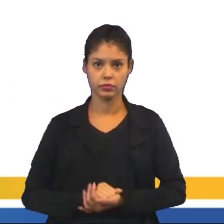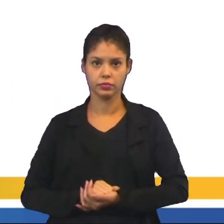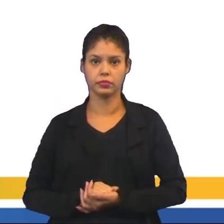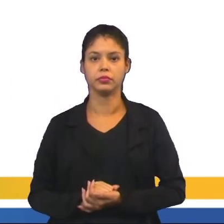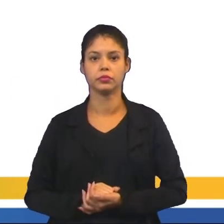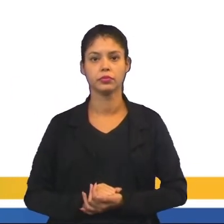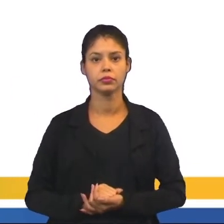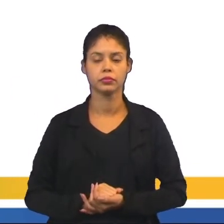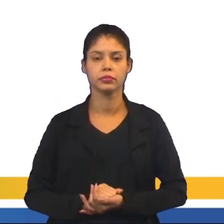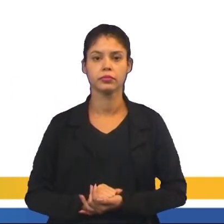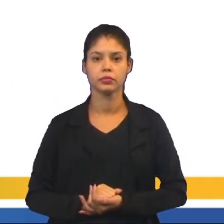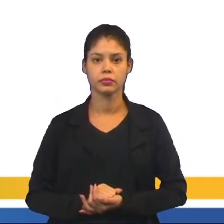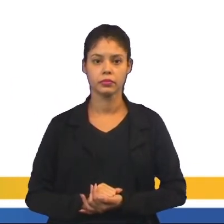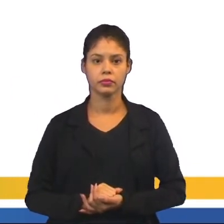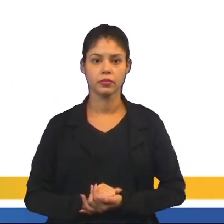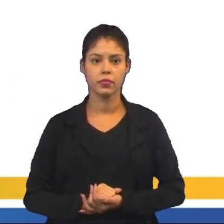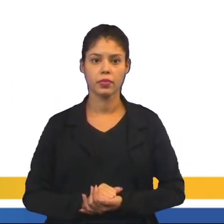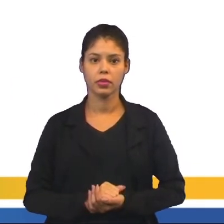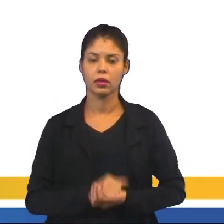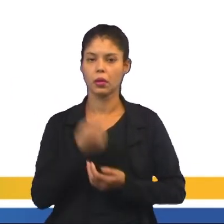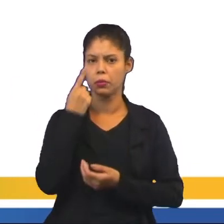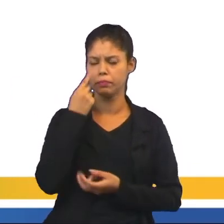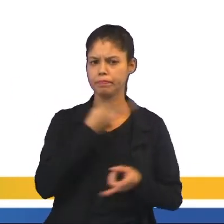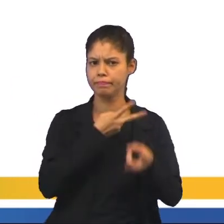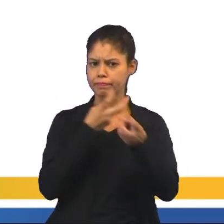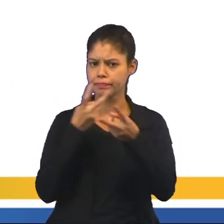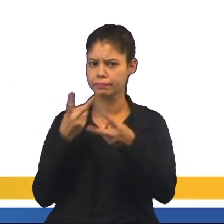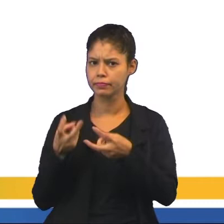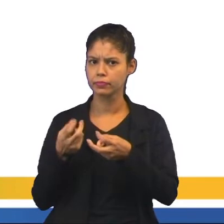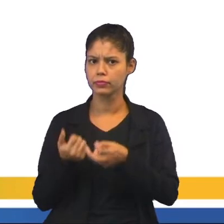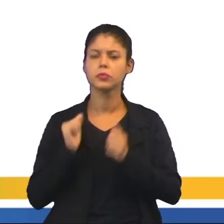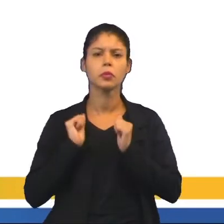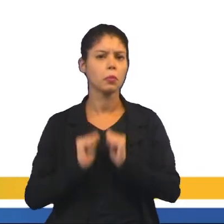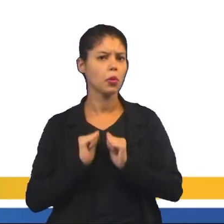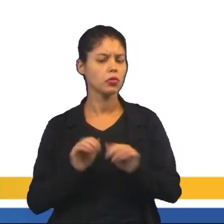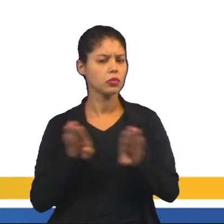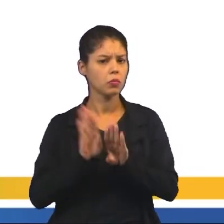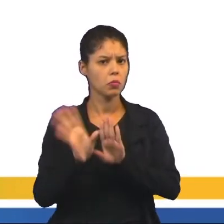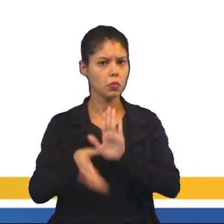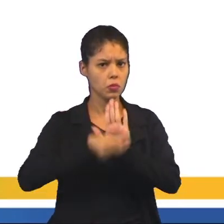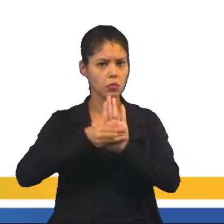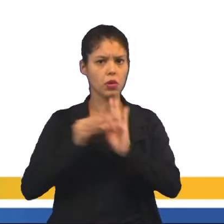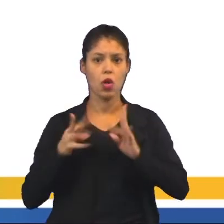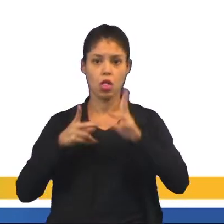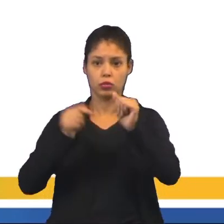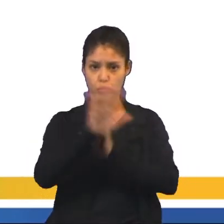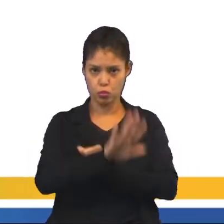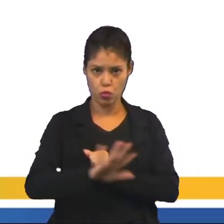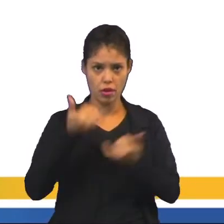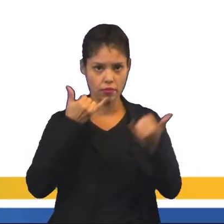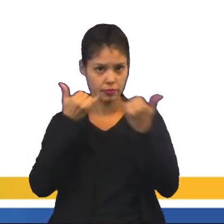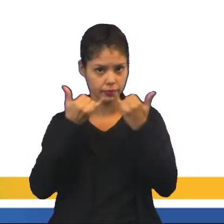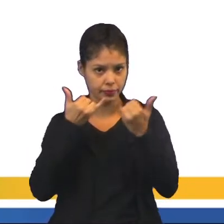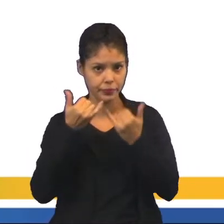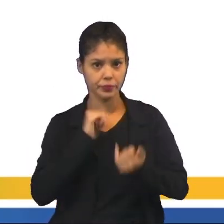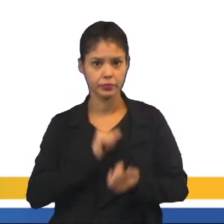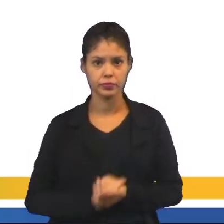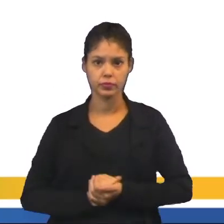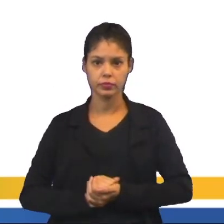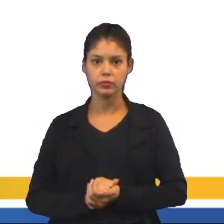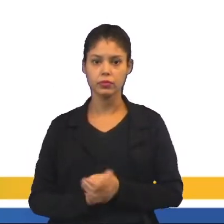14%. Então, se a gente for observar, a gente pode colocar todas essas